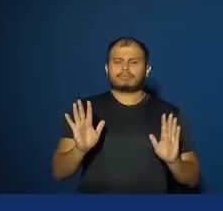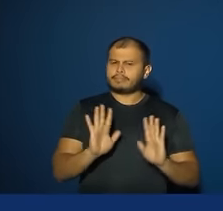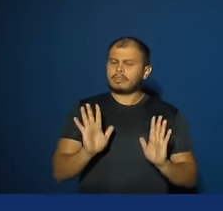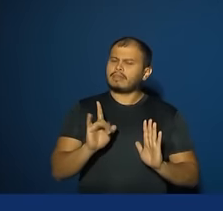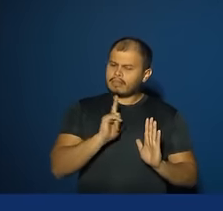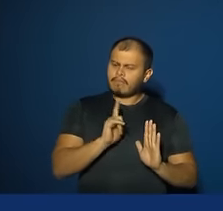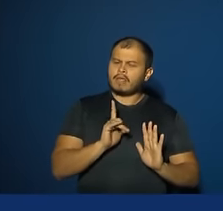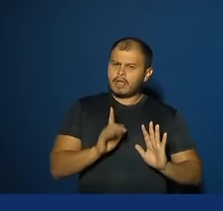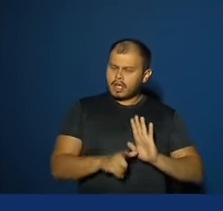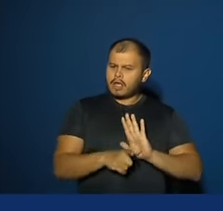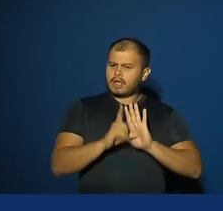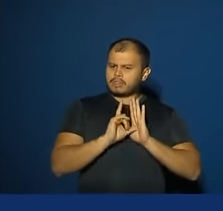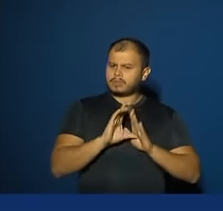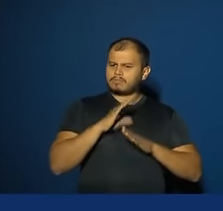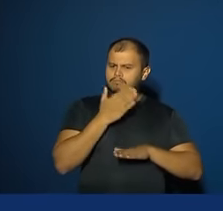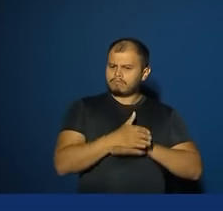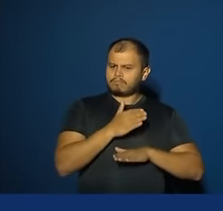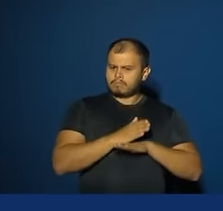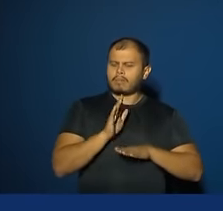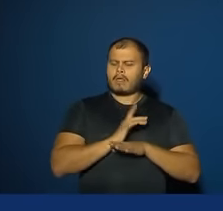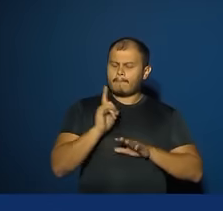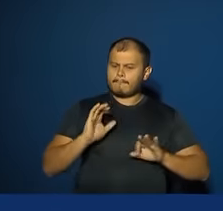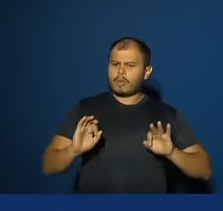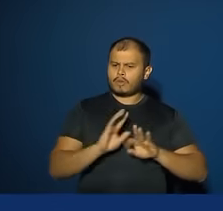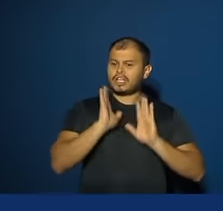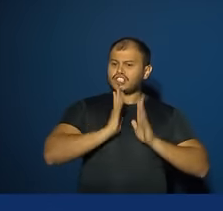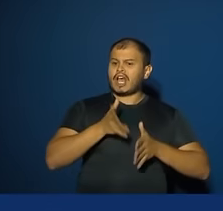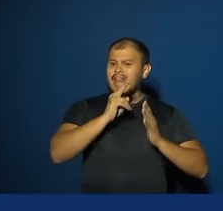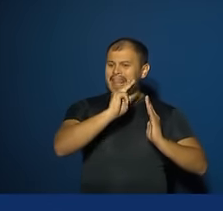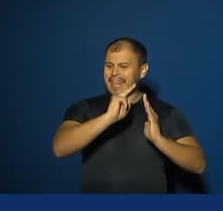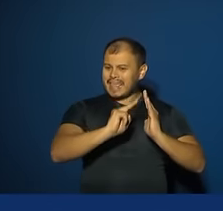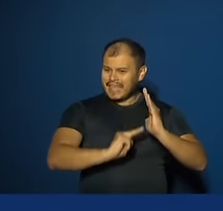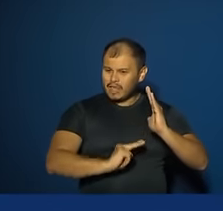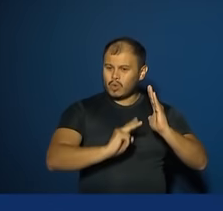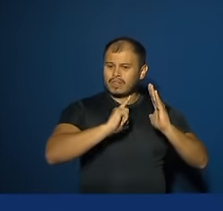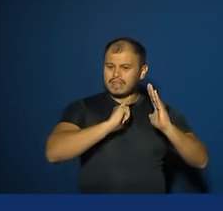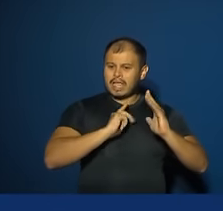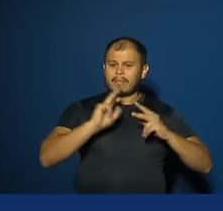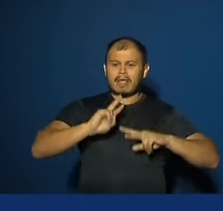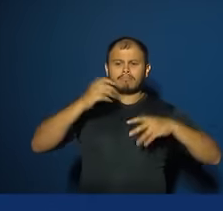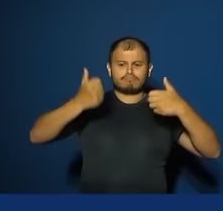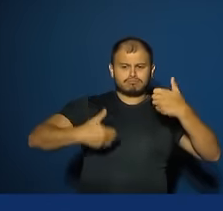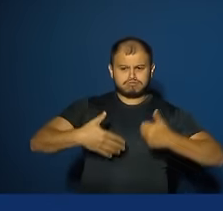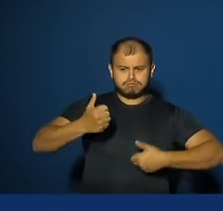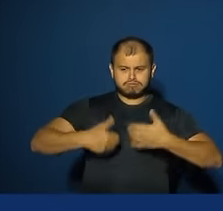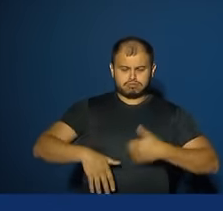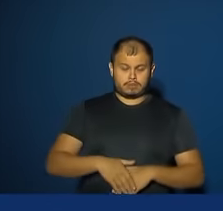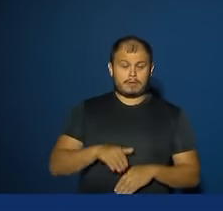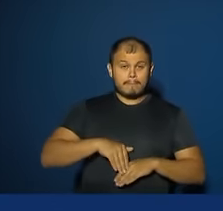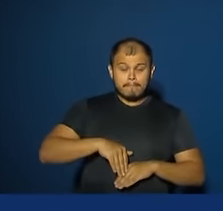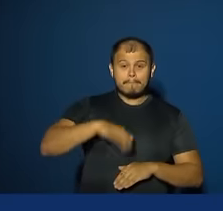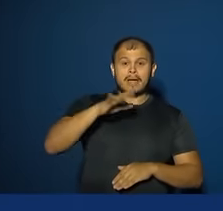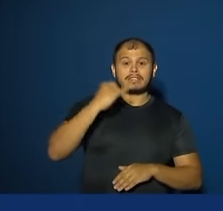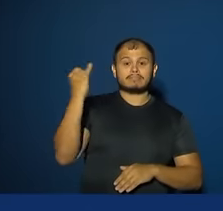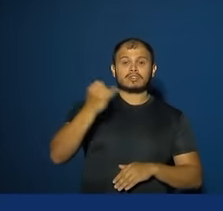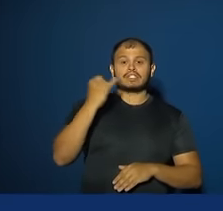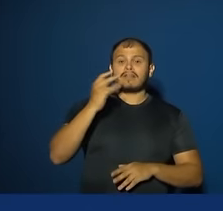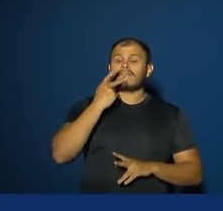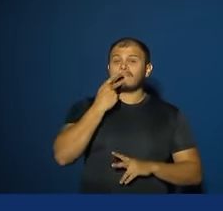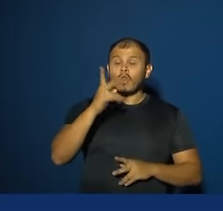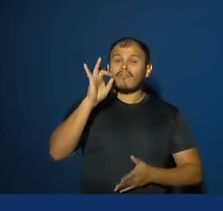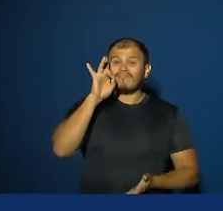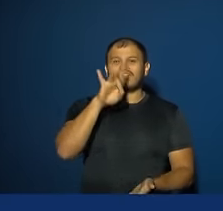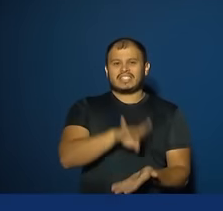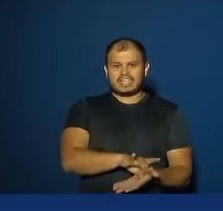Ele leu né sobre sobre aquilo que ele tá falando eh e mais importante do que isso falou a verdade durante a